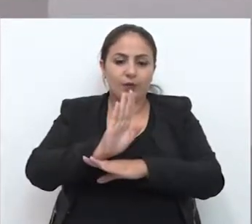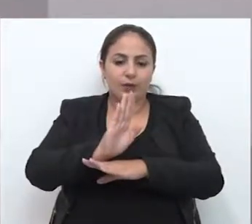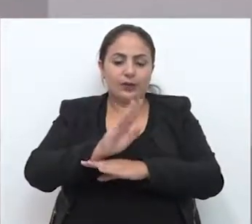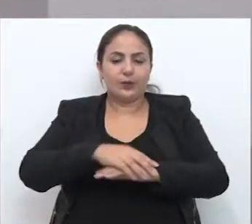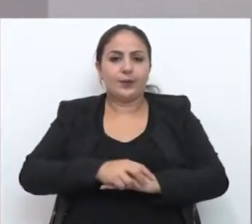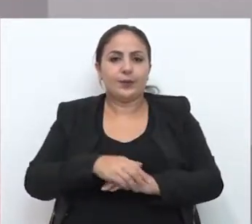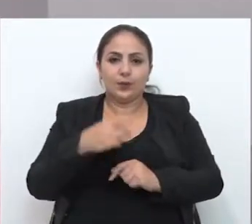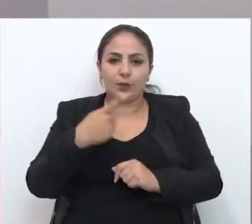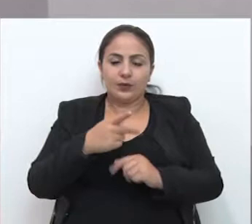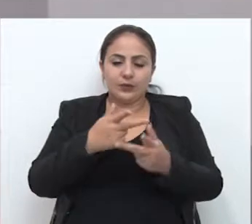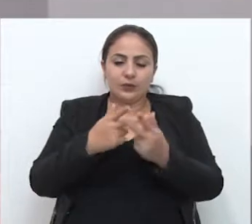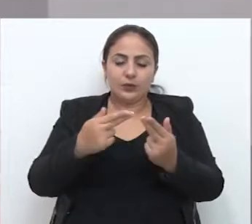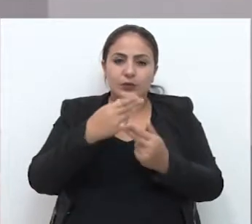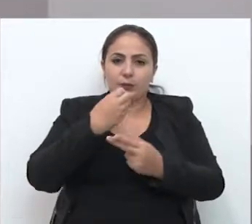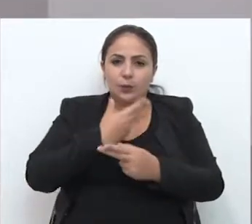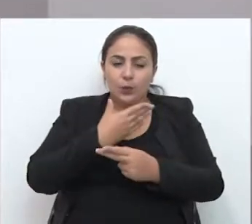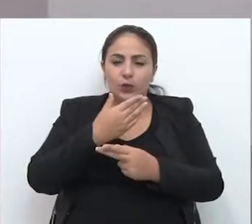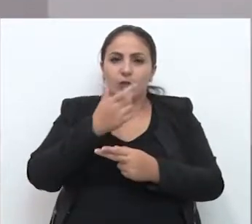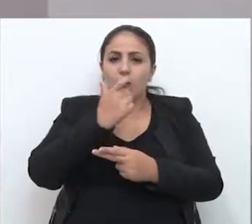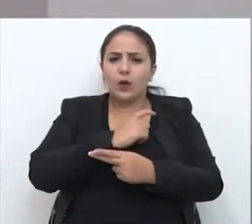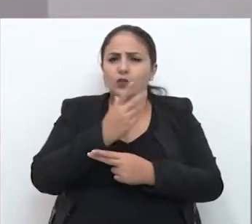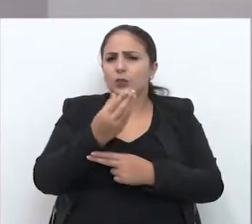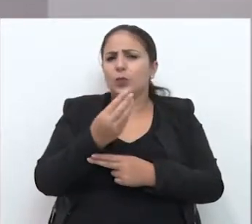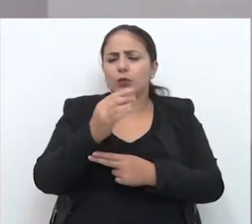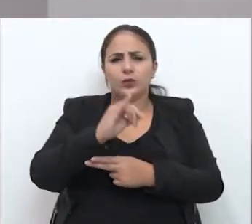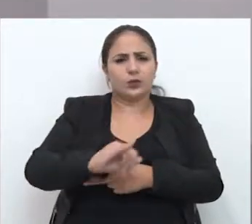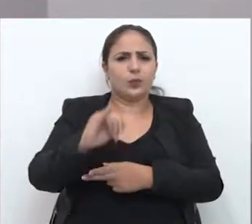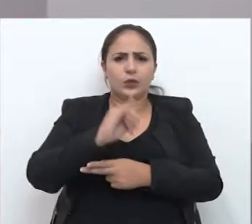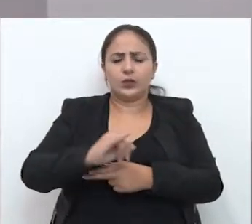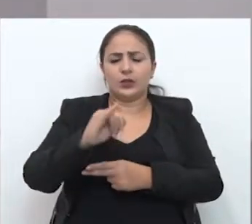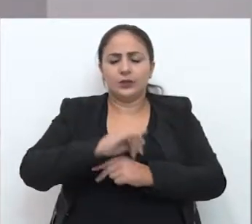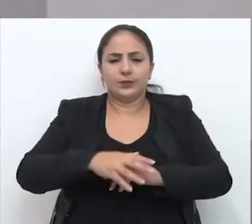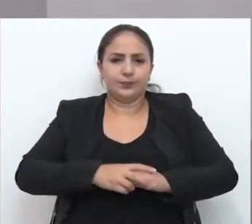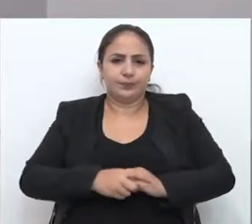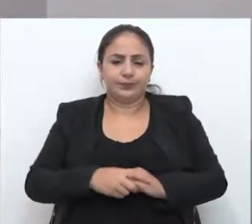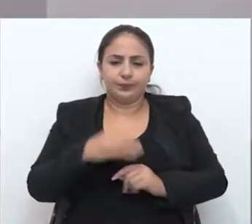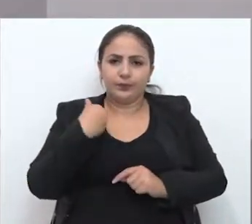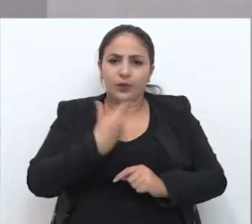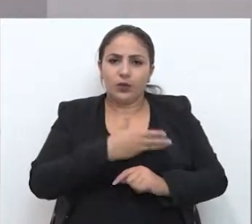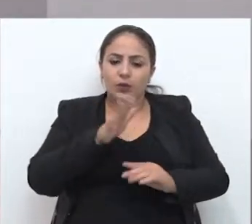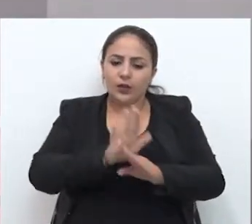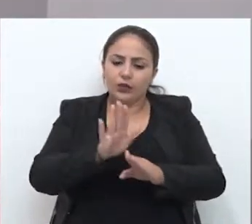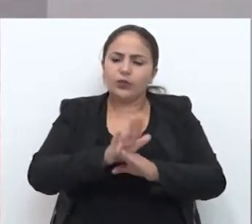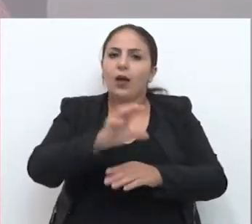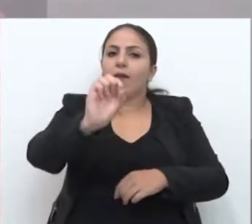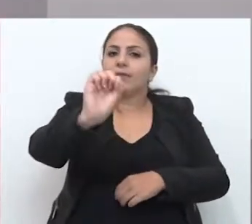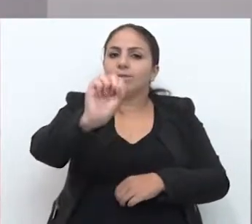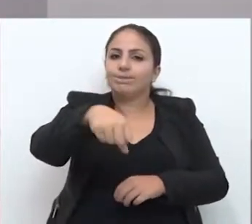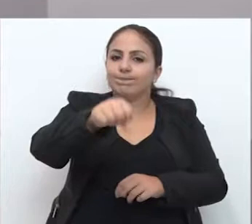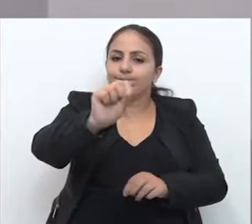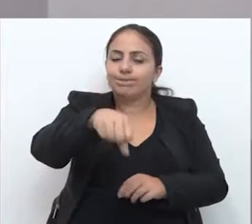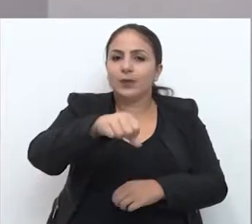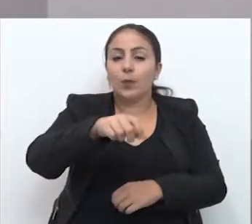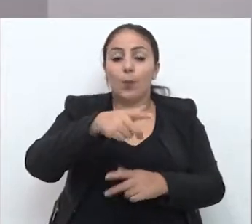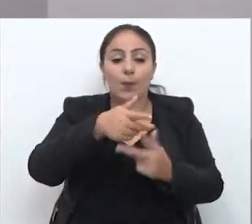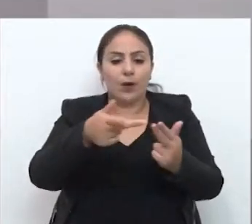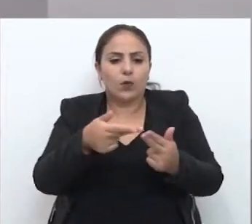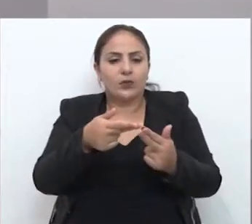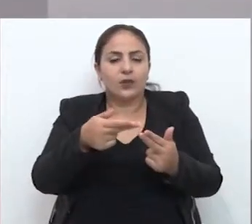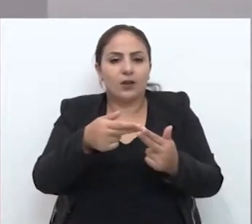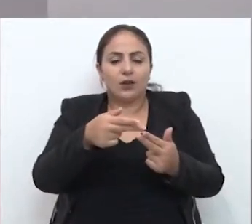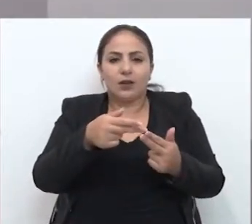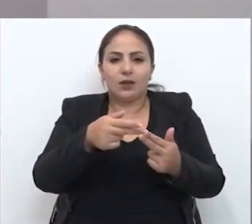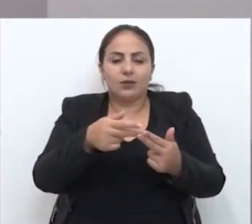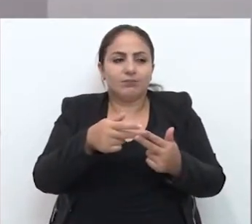aprovar com esses benefícios que eu acho que é muito importante a gente beneficiar, sim, uma